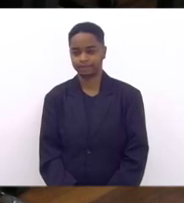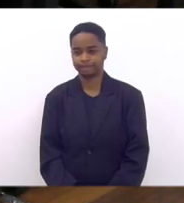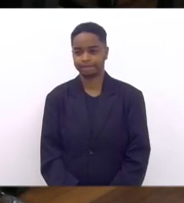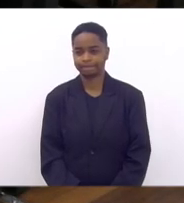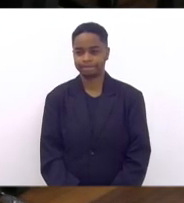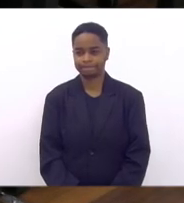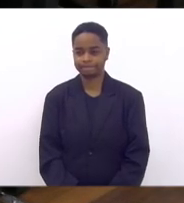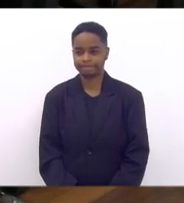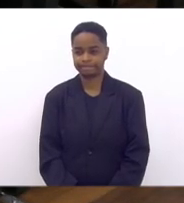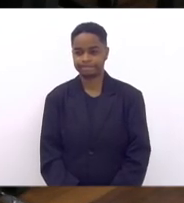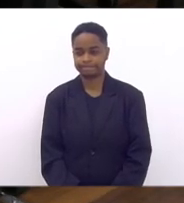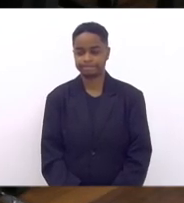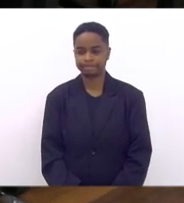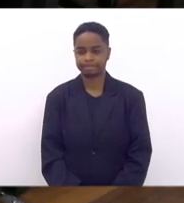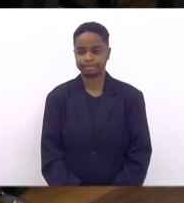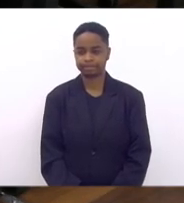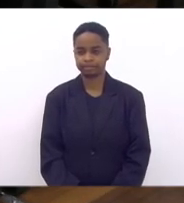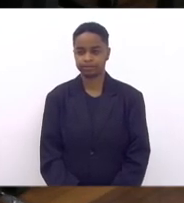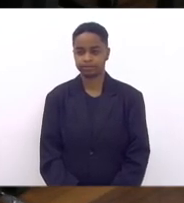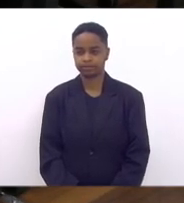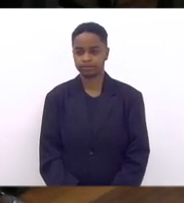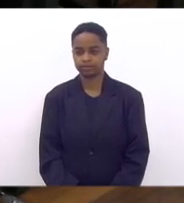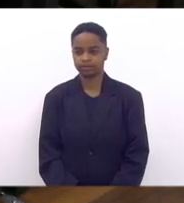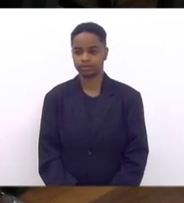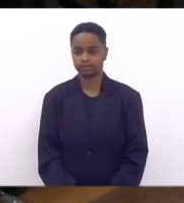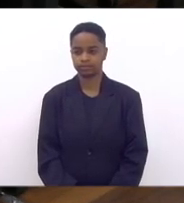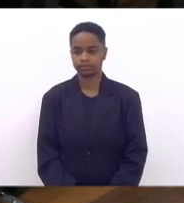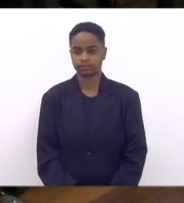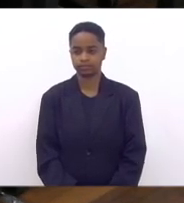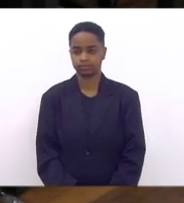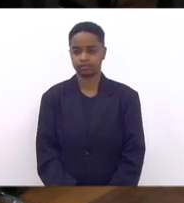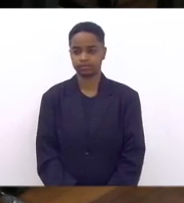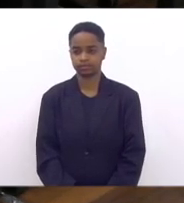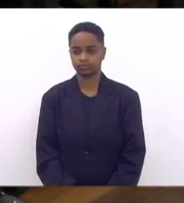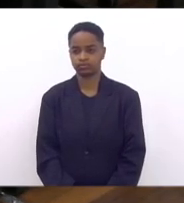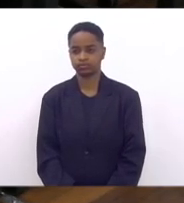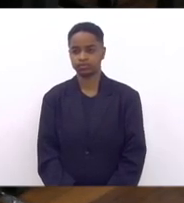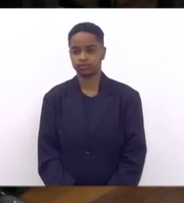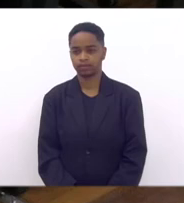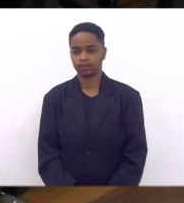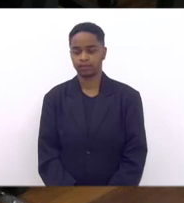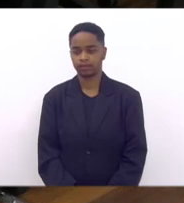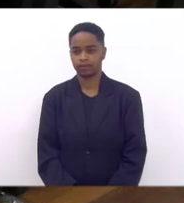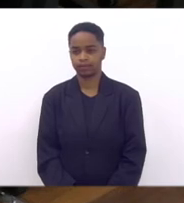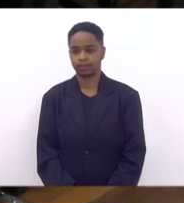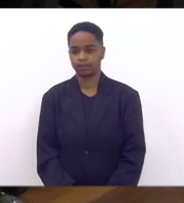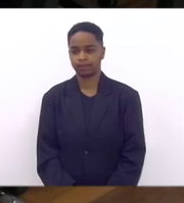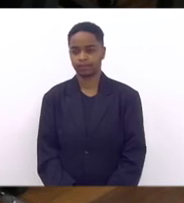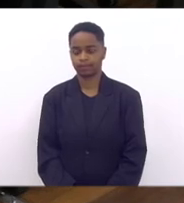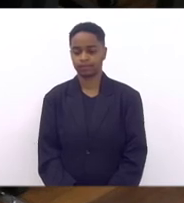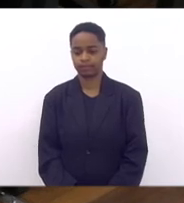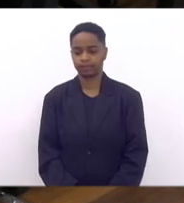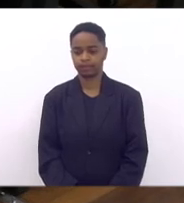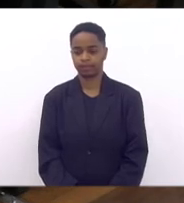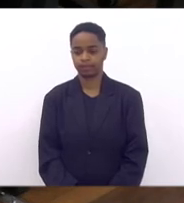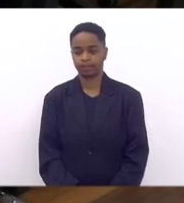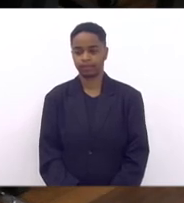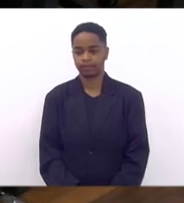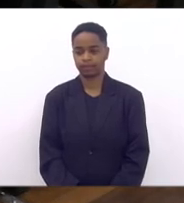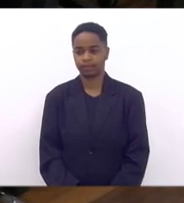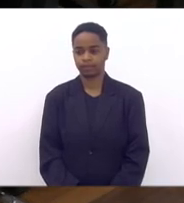sei Aí vai chegar o carnaval natal até o Rio de Janeiro cheio de embarcação quebr imagina a retirada das